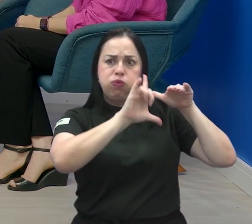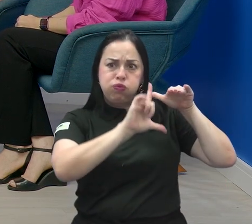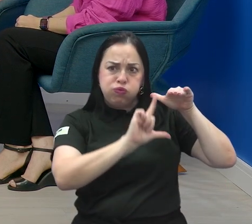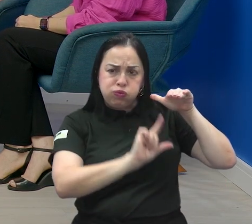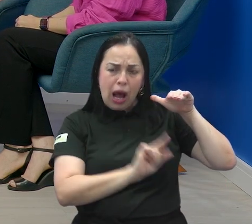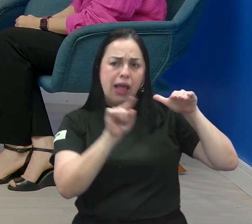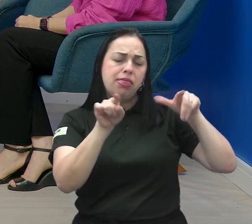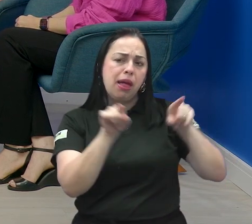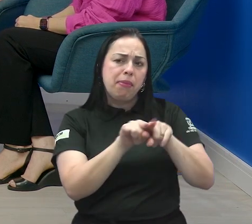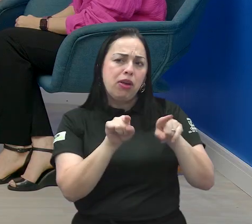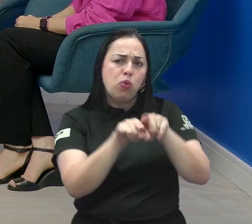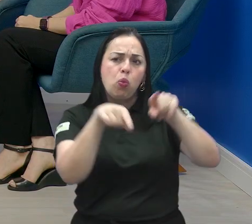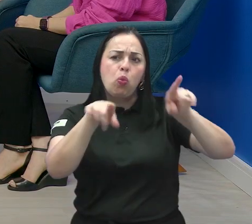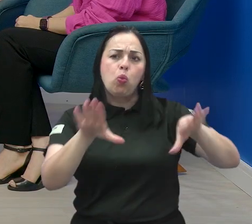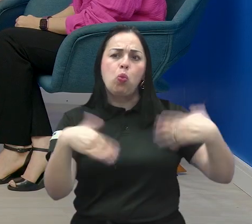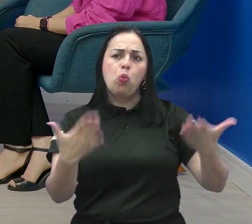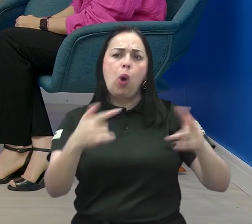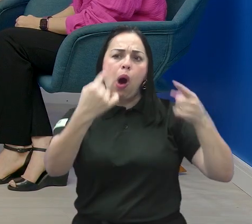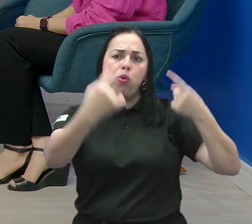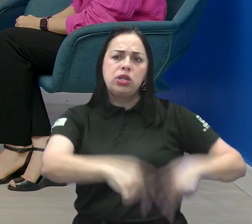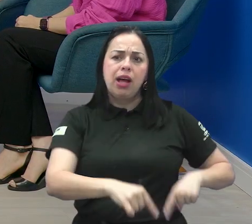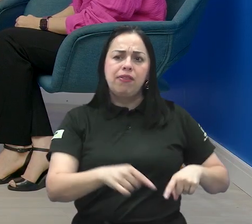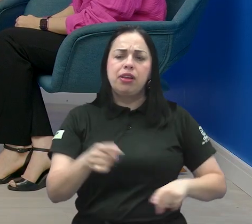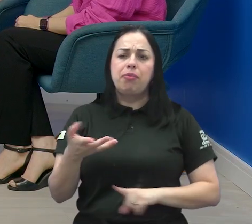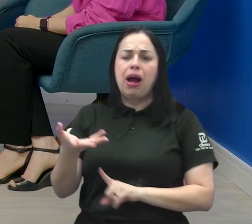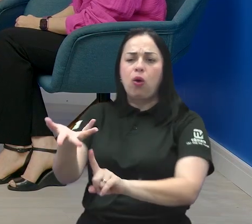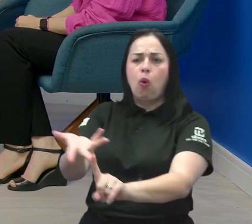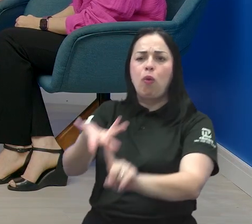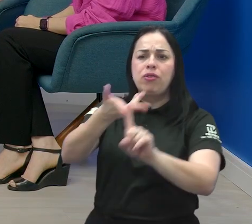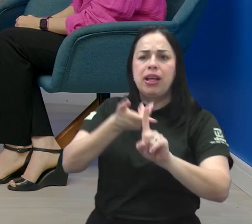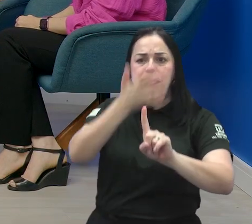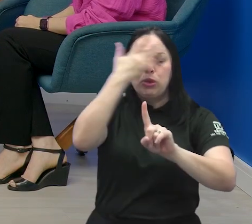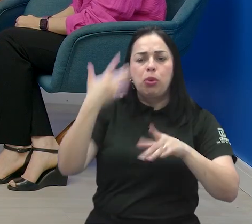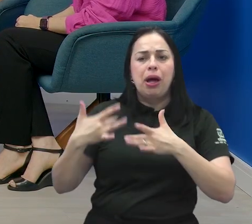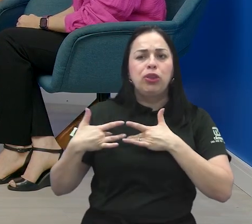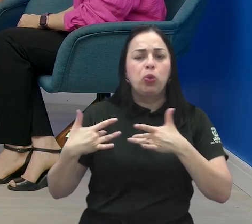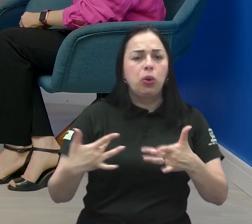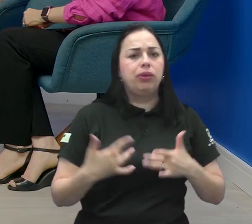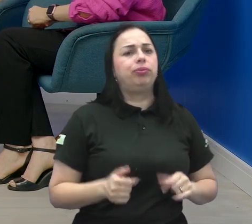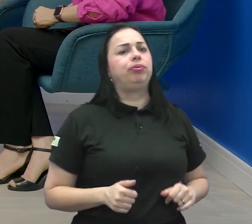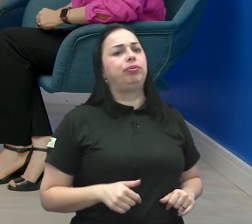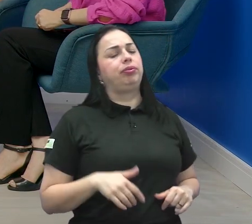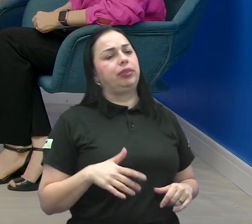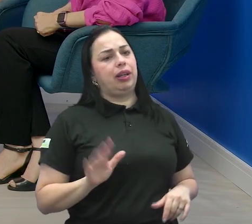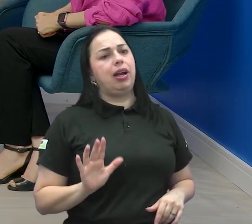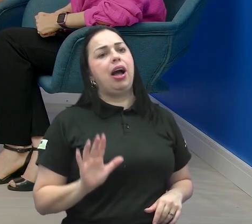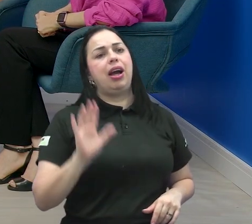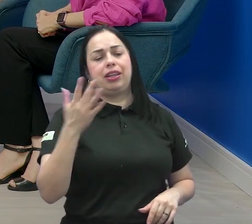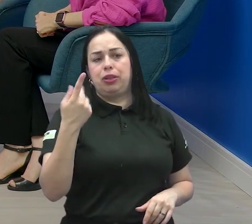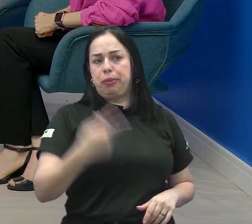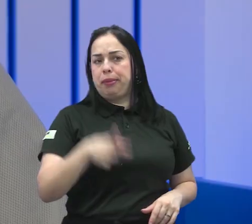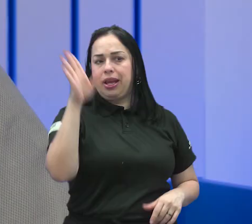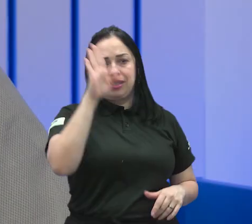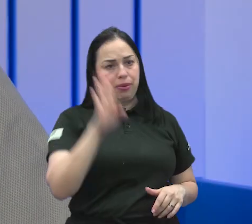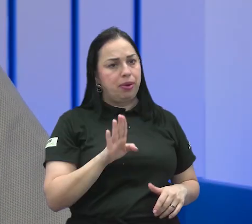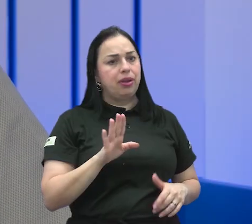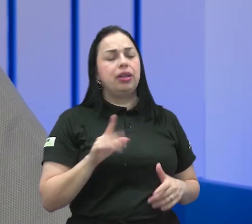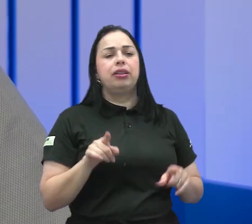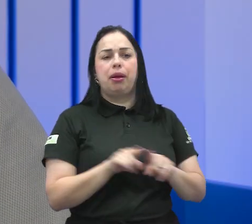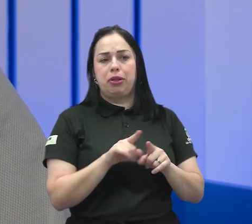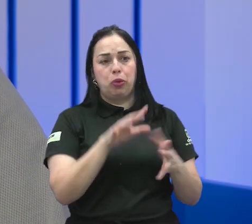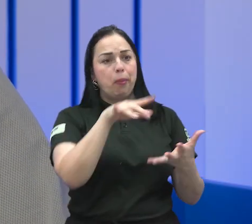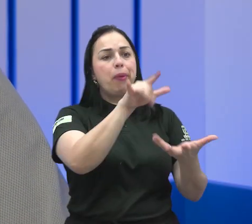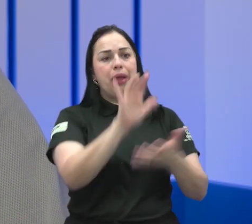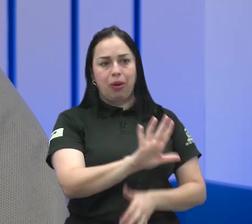e o desafio também para poder captar doador e aumentar esse estoque? Então, isso acontece no país todo, inclusive no